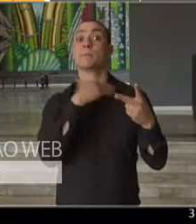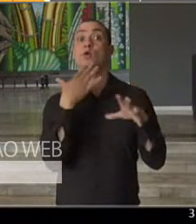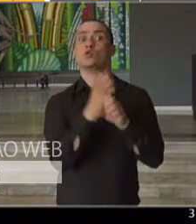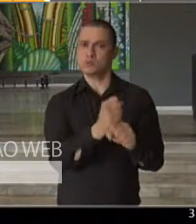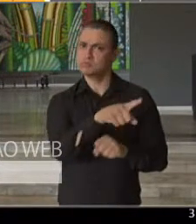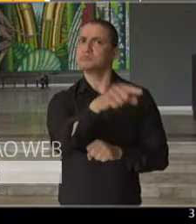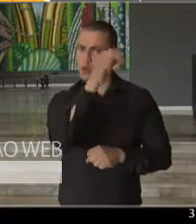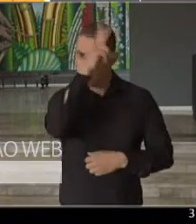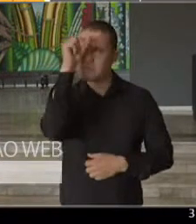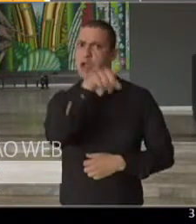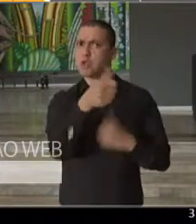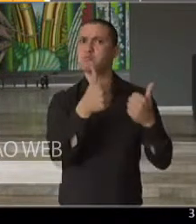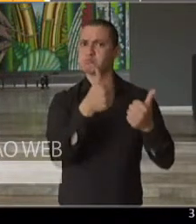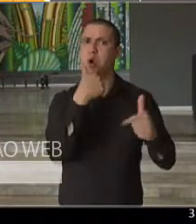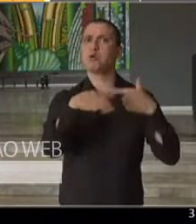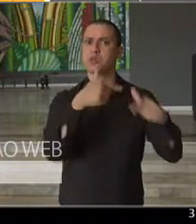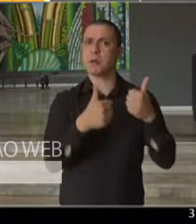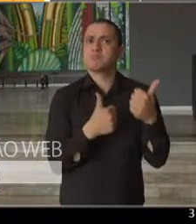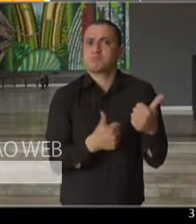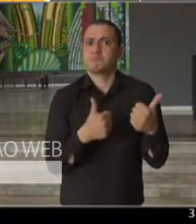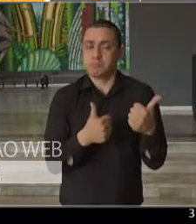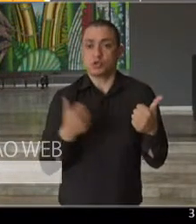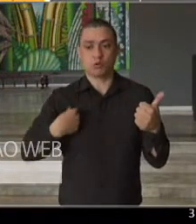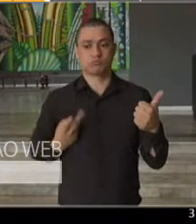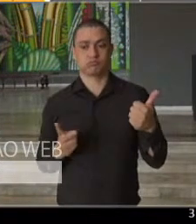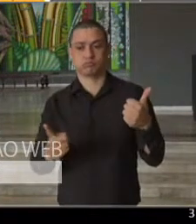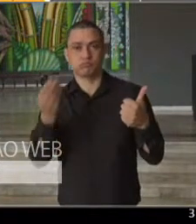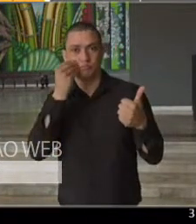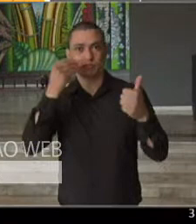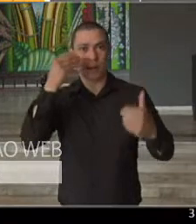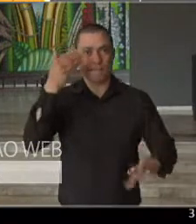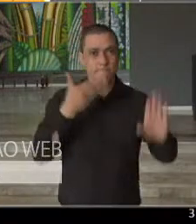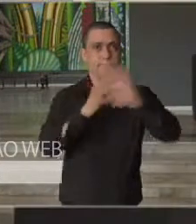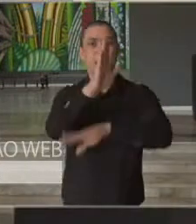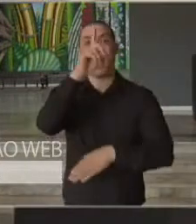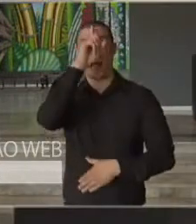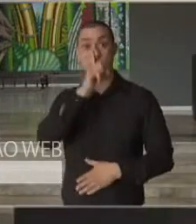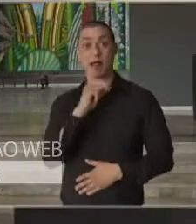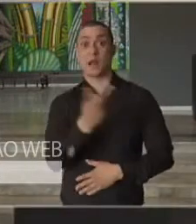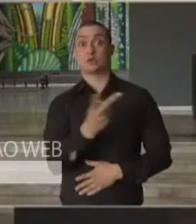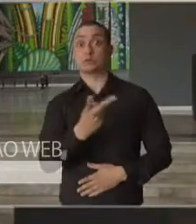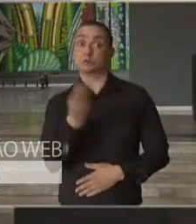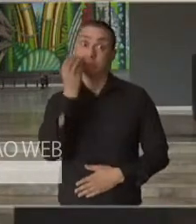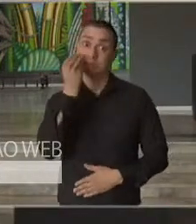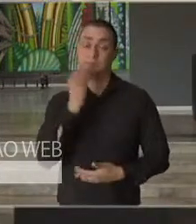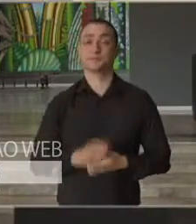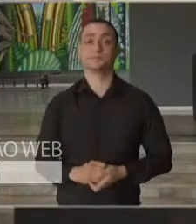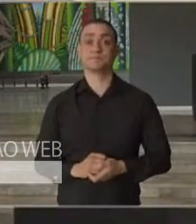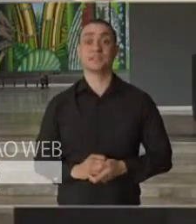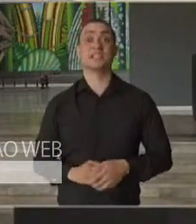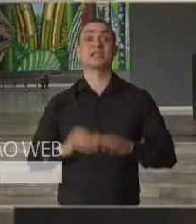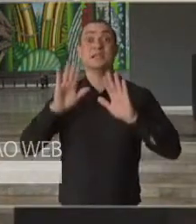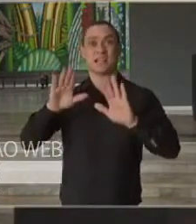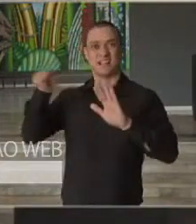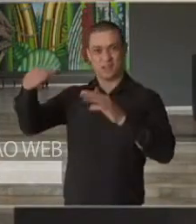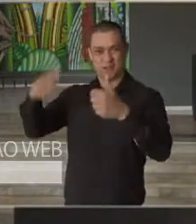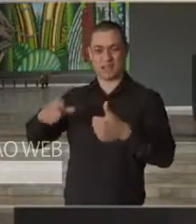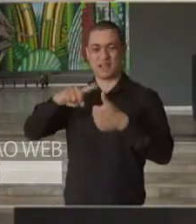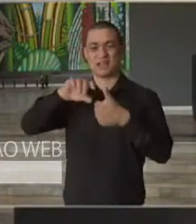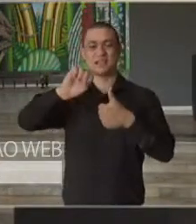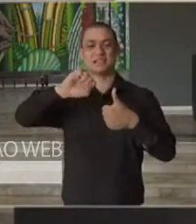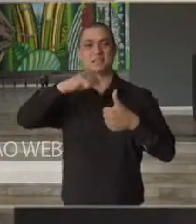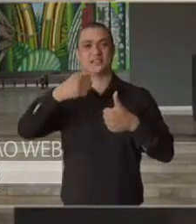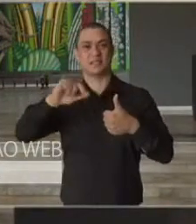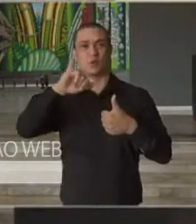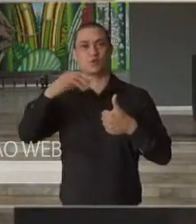bom trabalho, a gente vai seguir trabalhando para poder alcançar a fase amarela nas duas regiões. Já nas regiões de São José do Rio